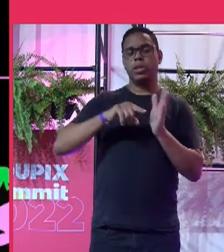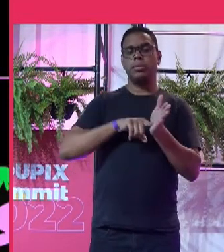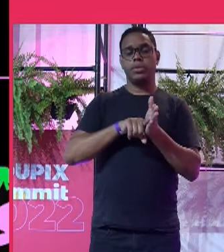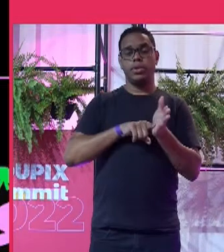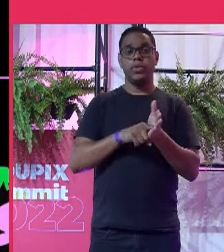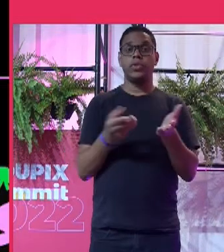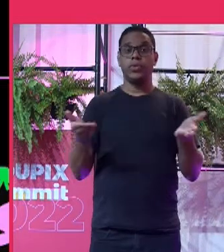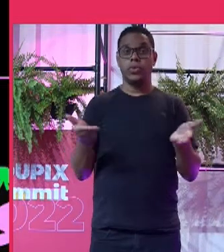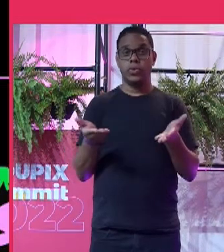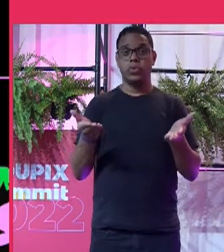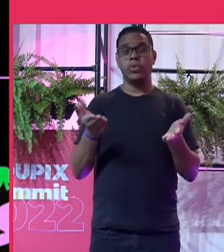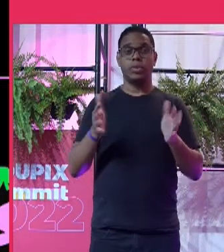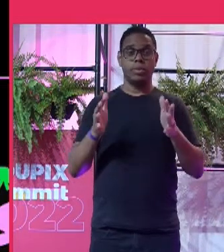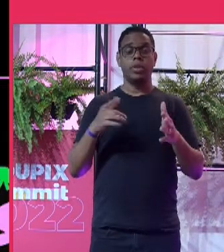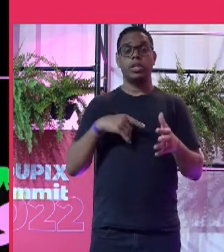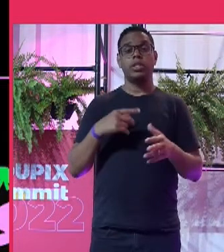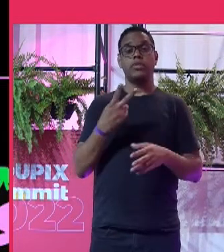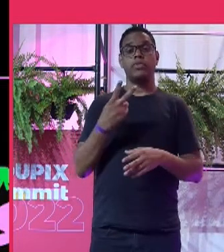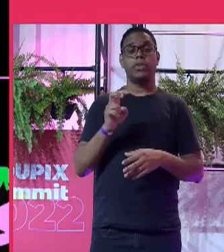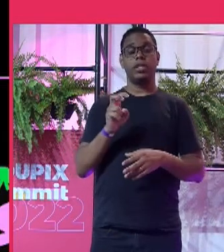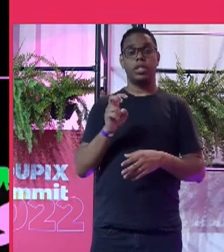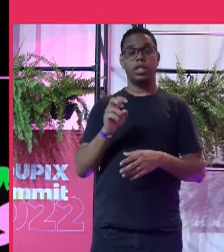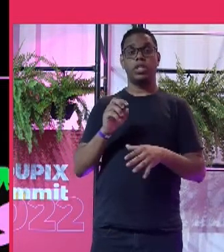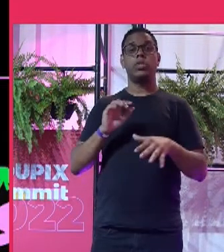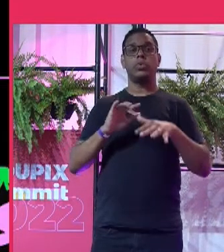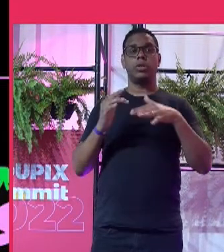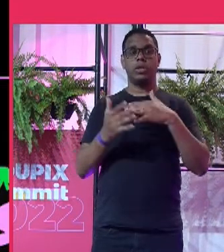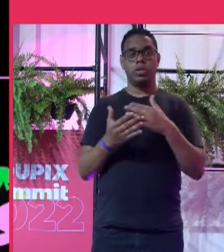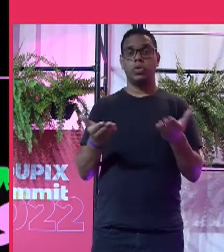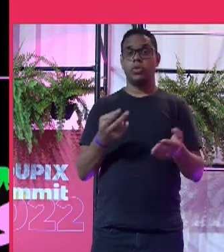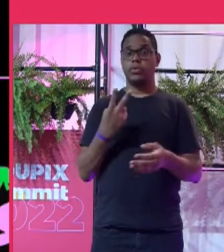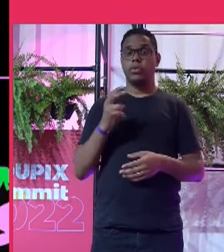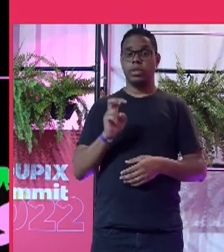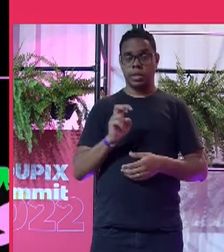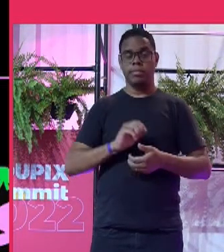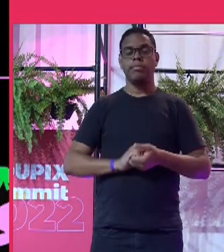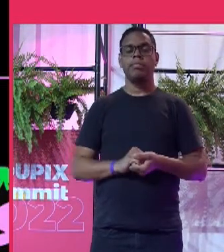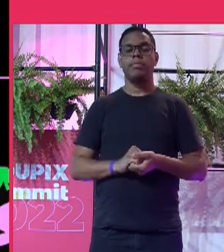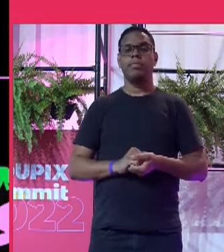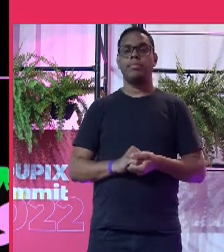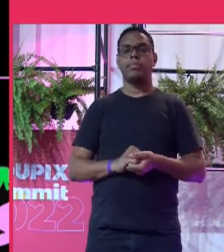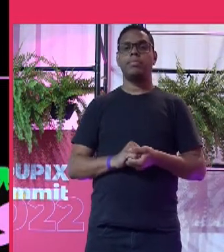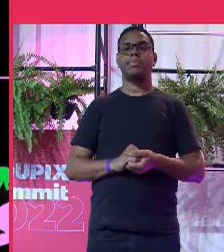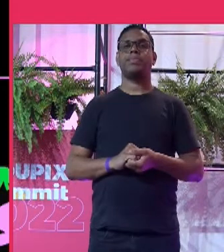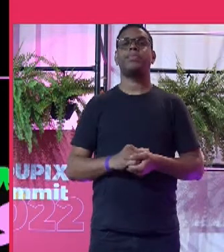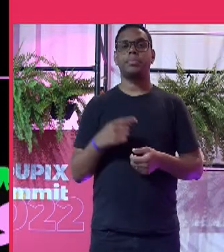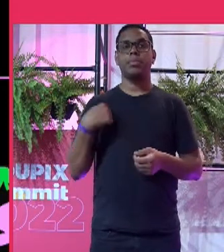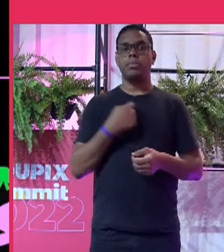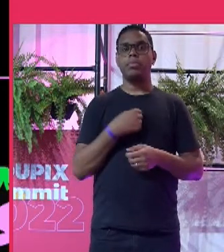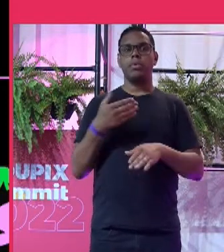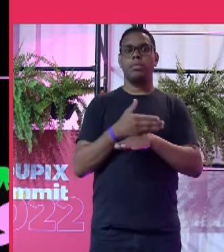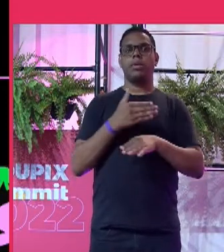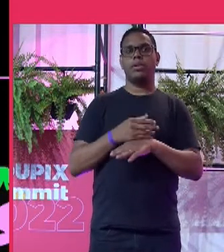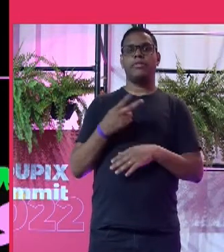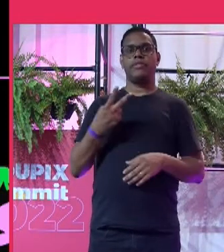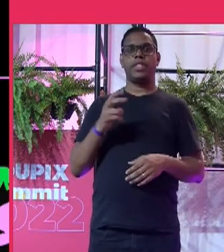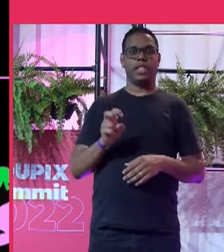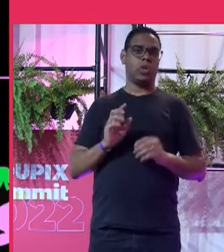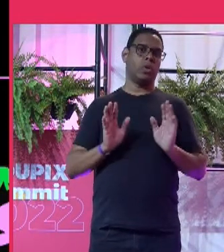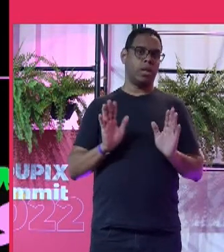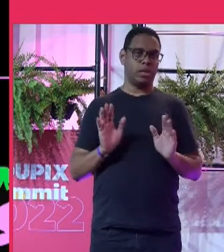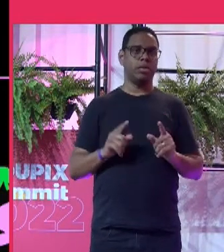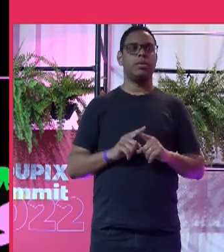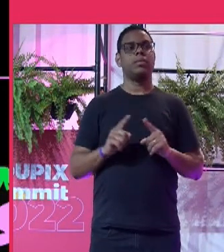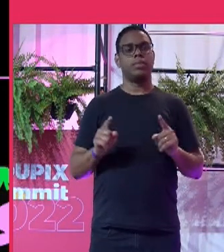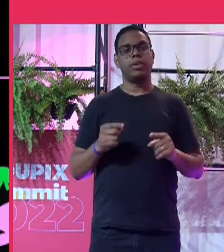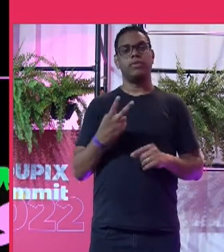fala que hoje, atualmente, existem 25 redes sociais. Obviamente que não estamos presentes nas 25 delas,